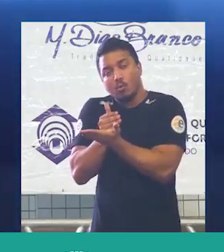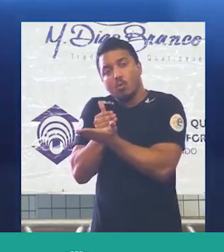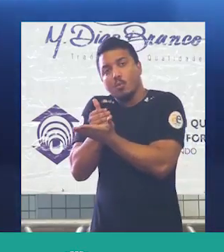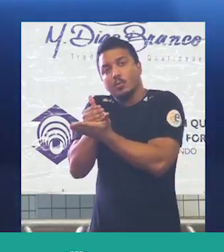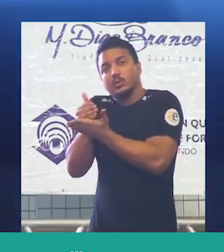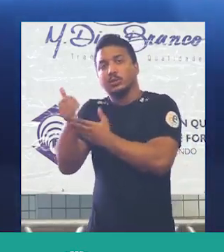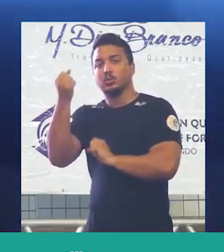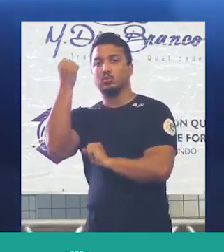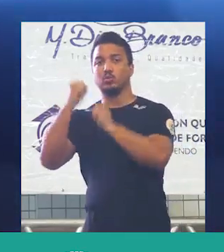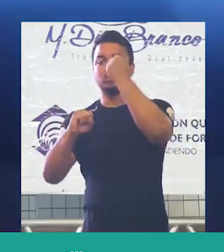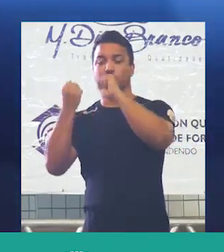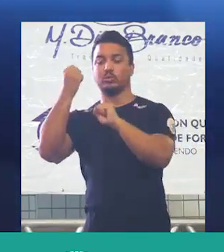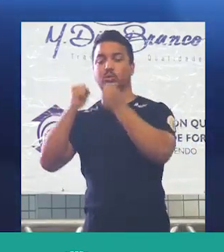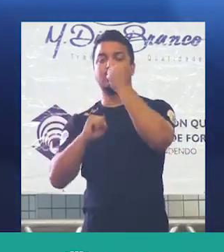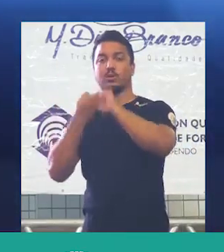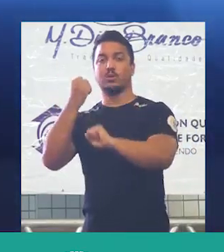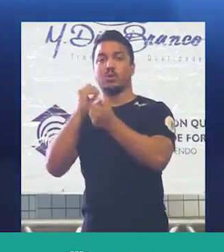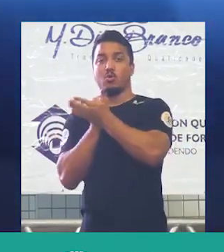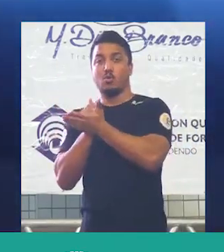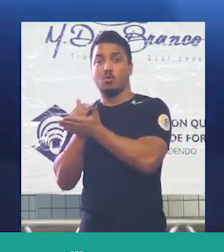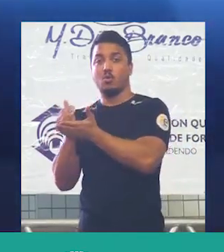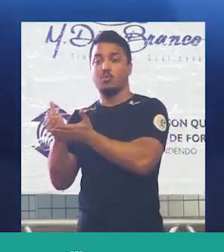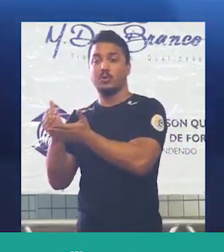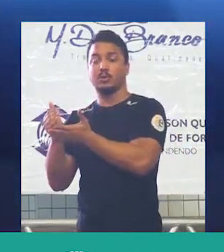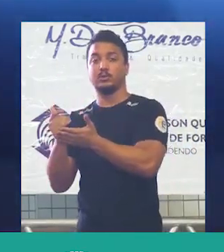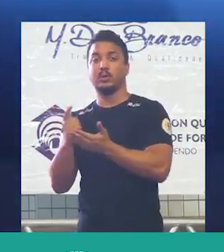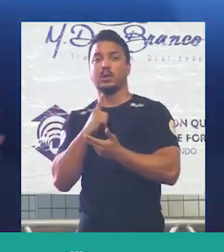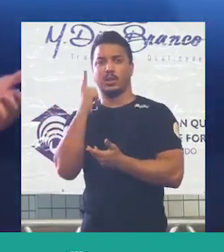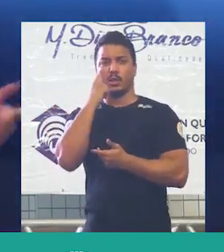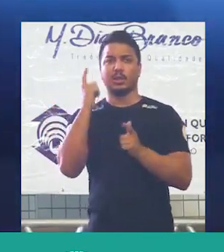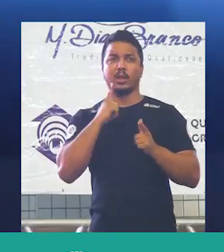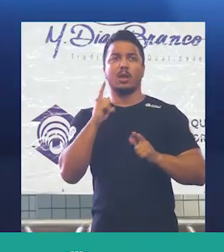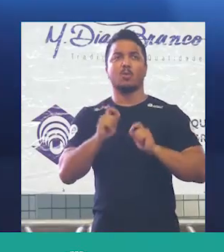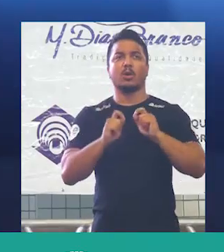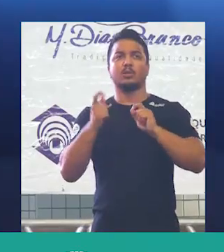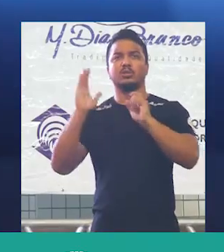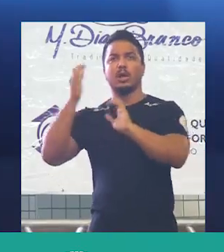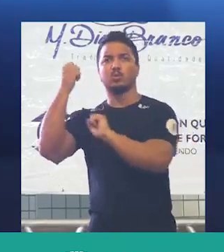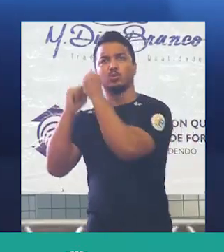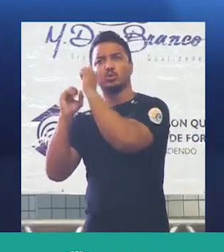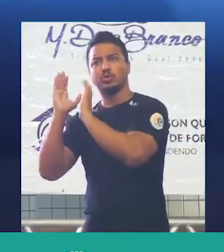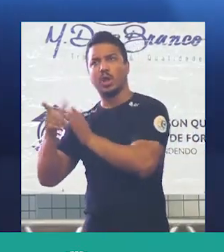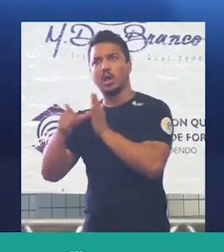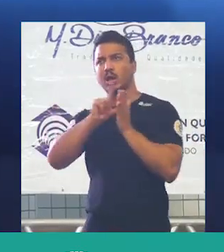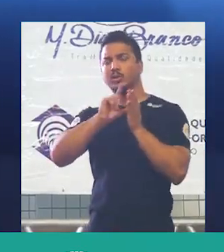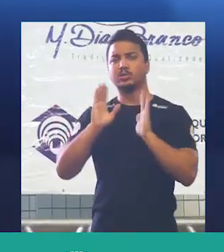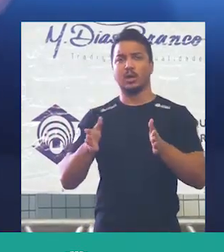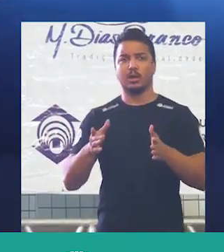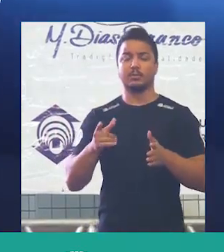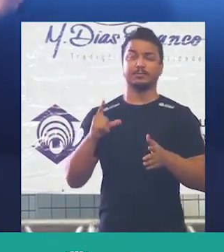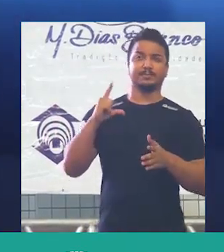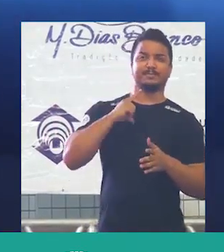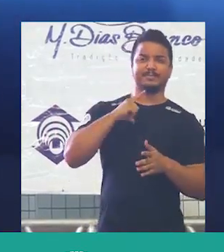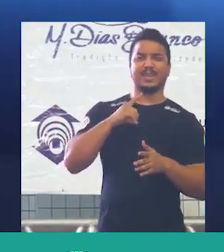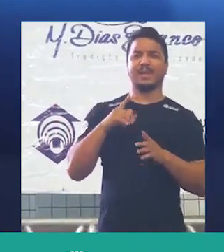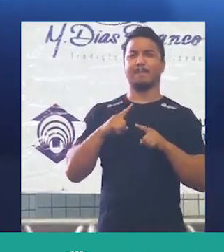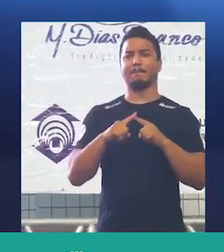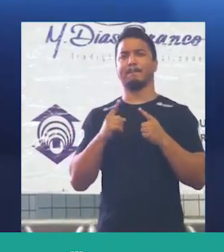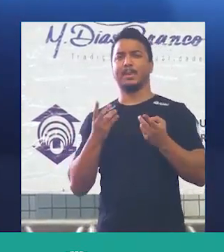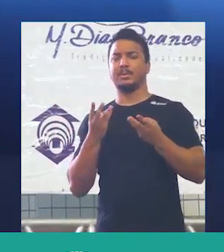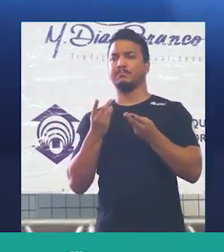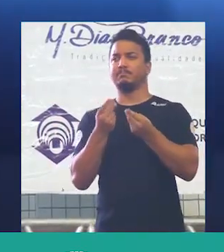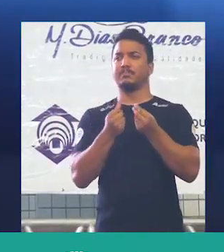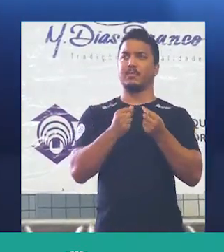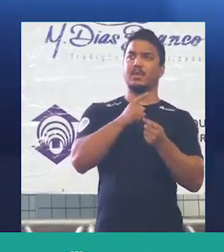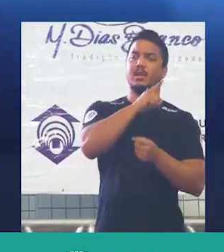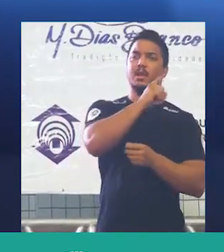começando a nossa indústria. Ciliano não já tinha indústria no Brasil antes? Teve, né?